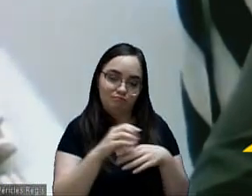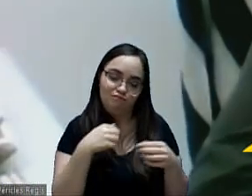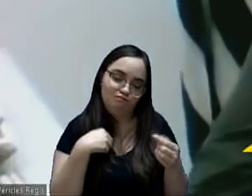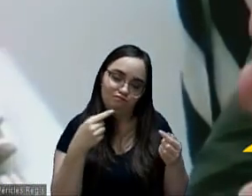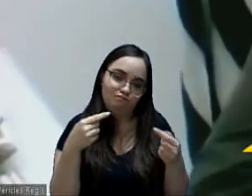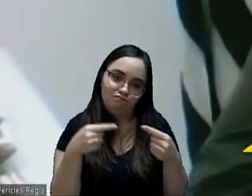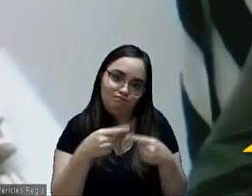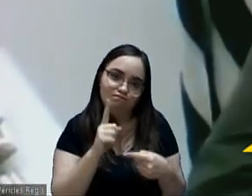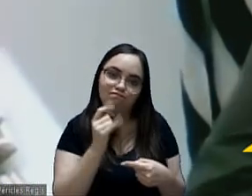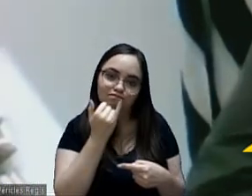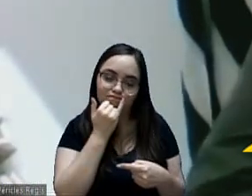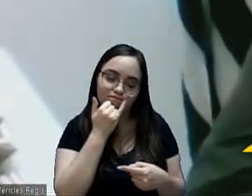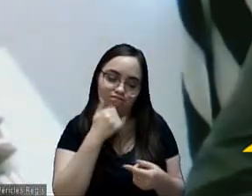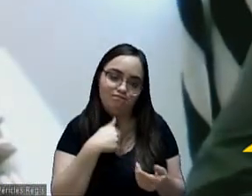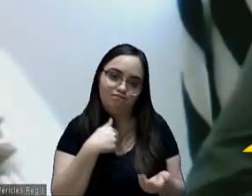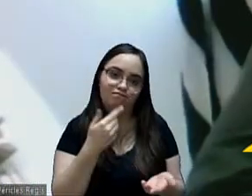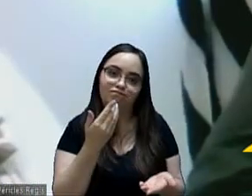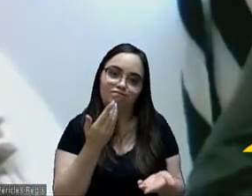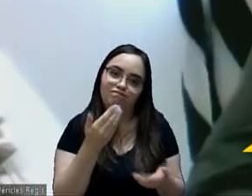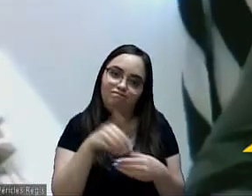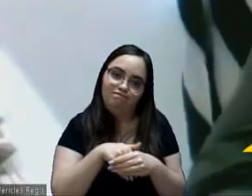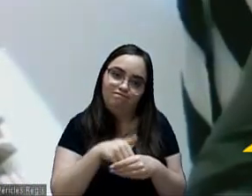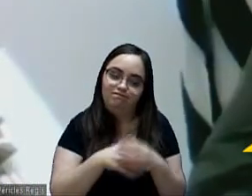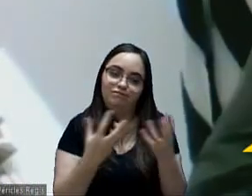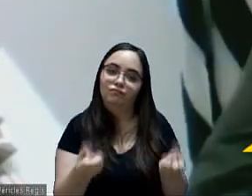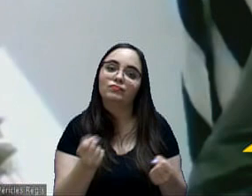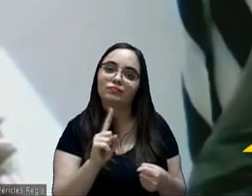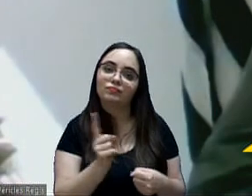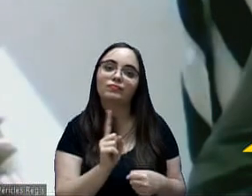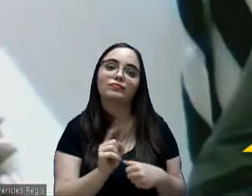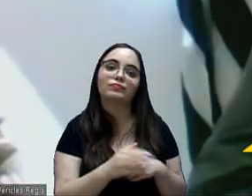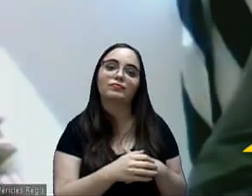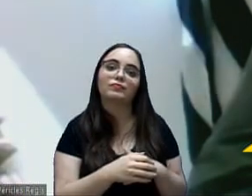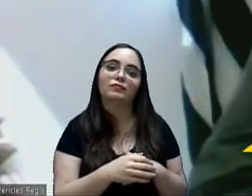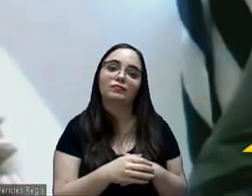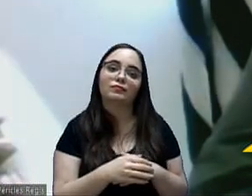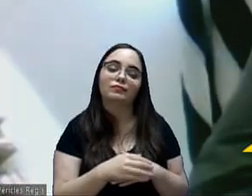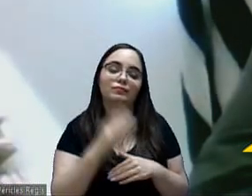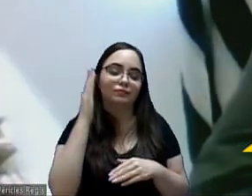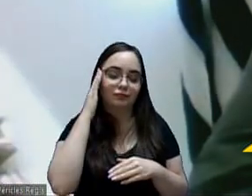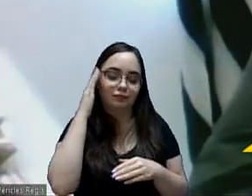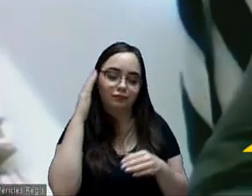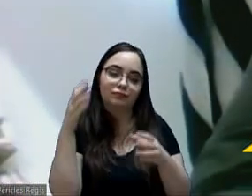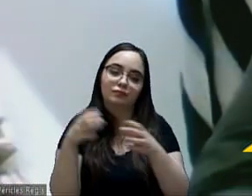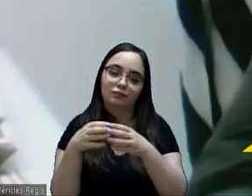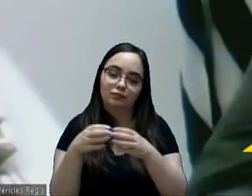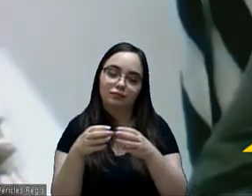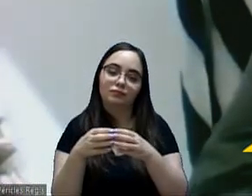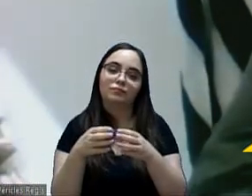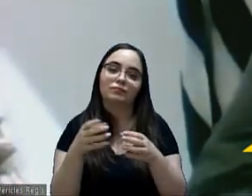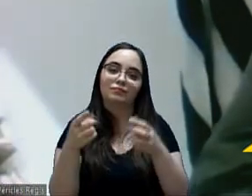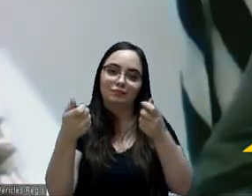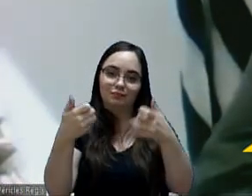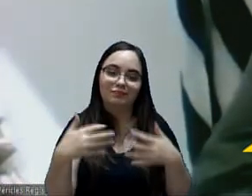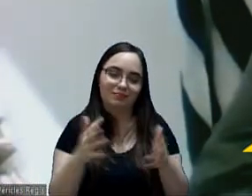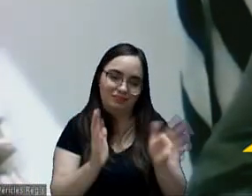tá? Embora tenha todo esse mérito aí de comissões, como o senhor bem relatou,